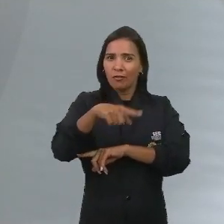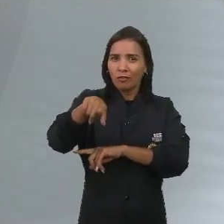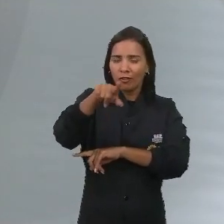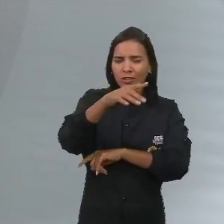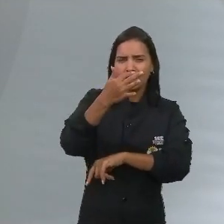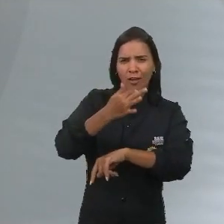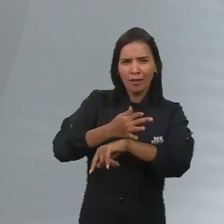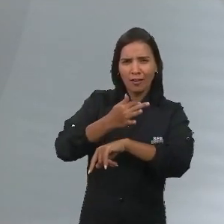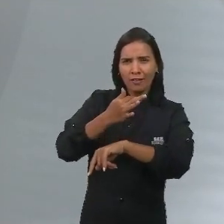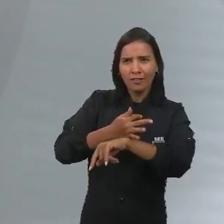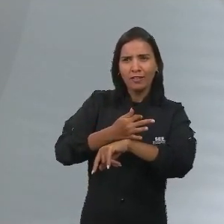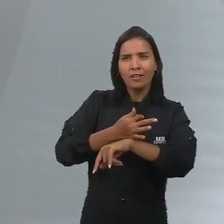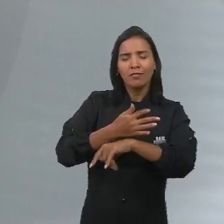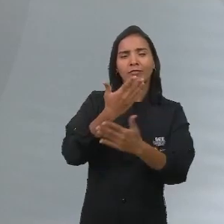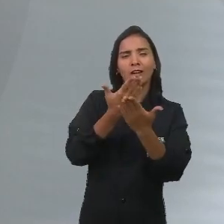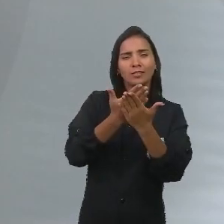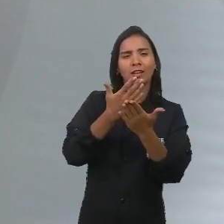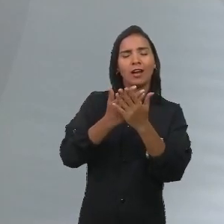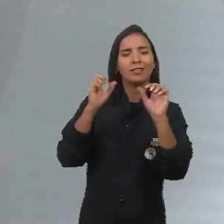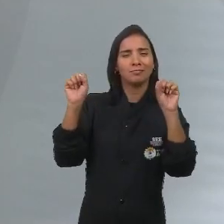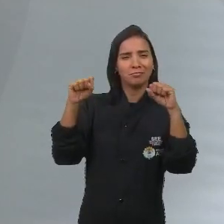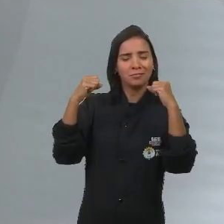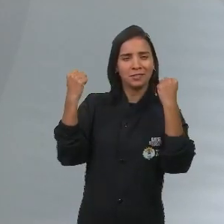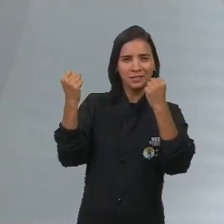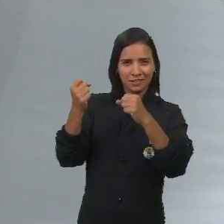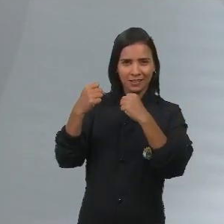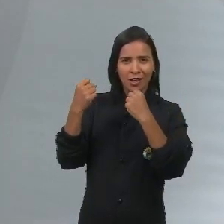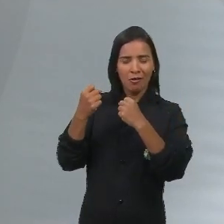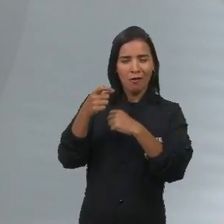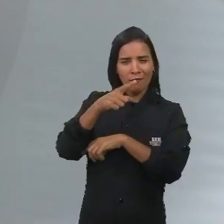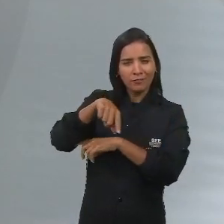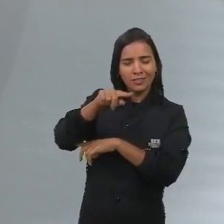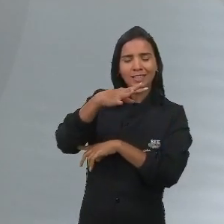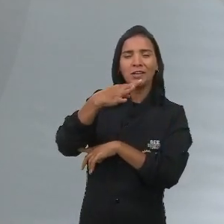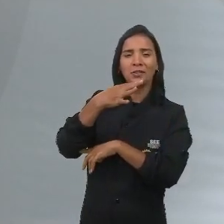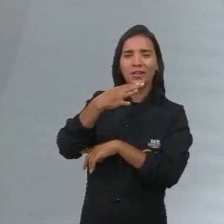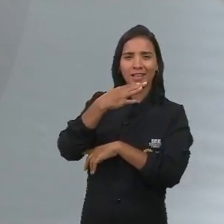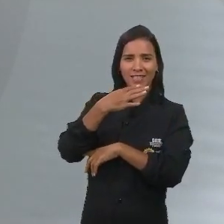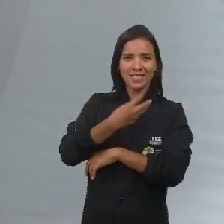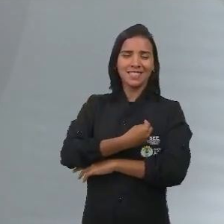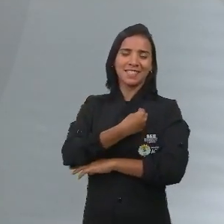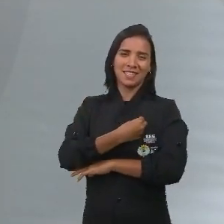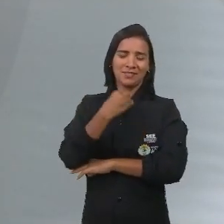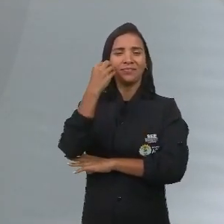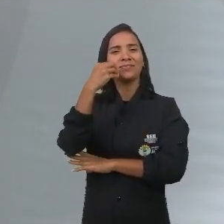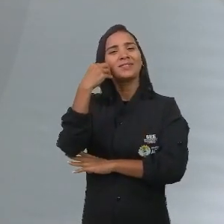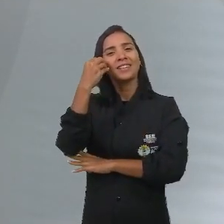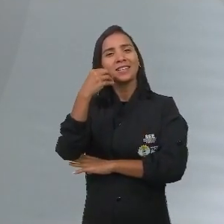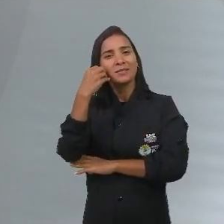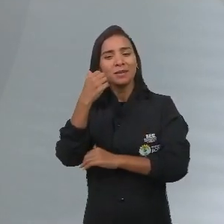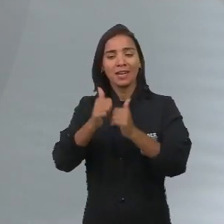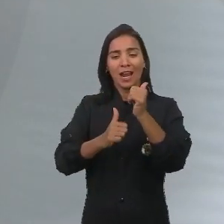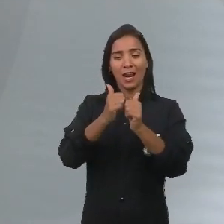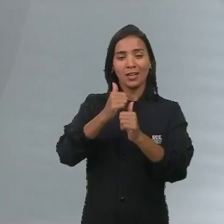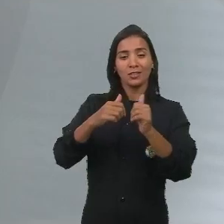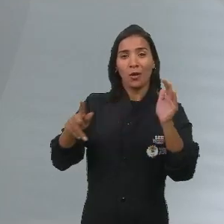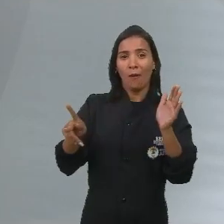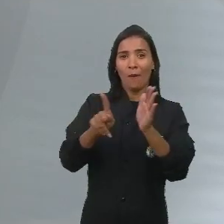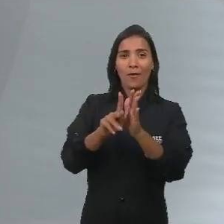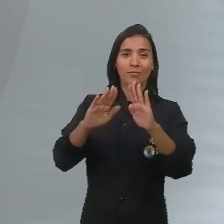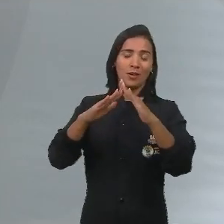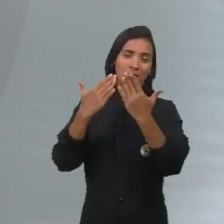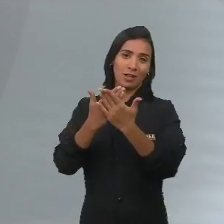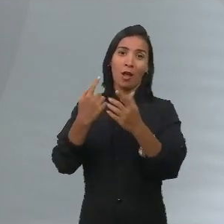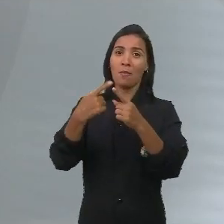né você teve a vivência do esporte mas era o esporte escolar porque ele era adaptado para a